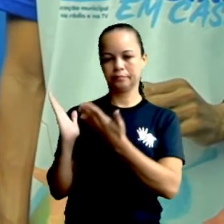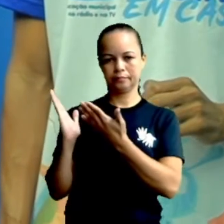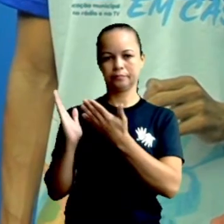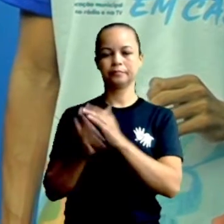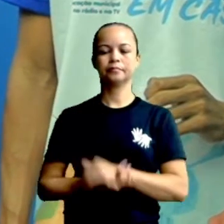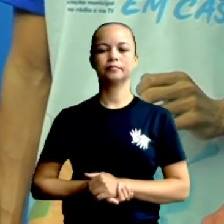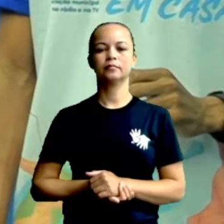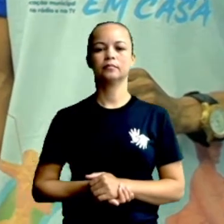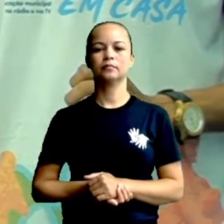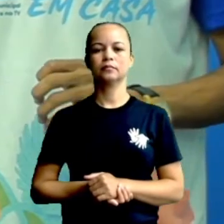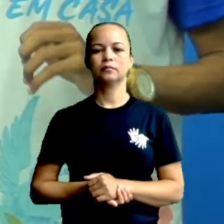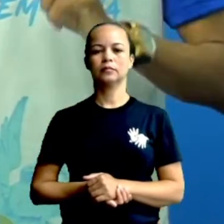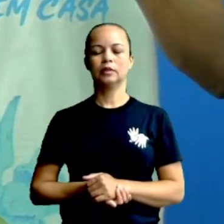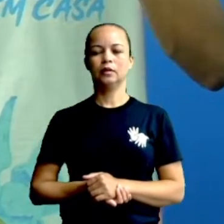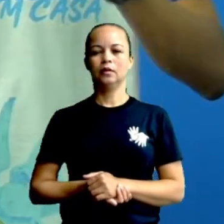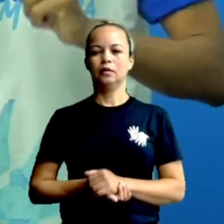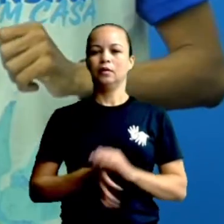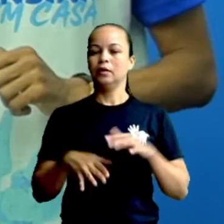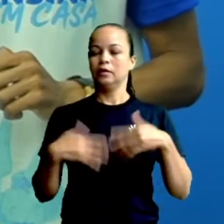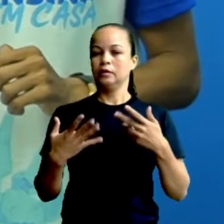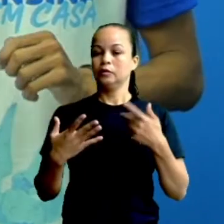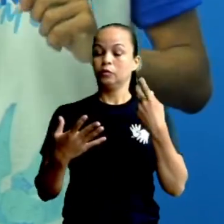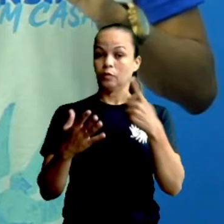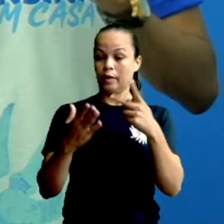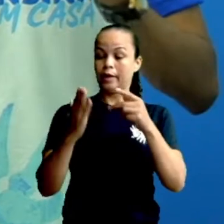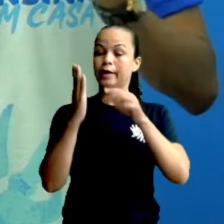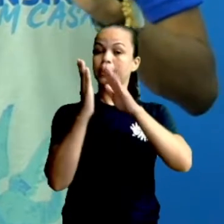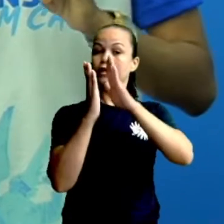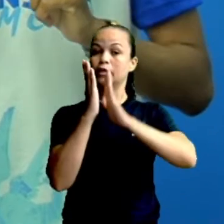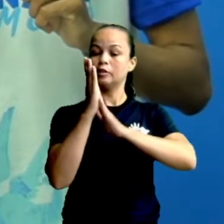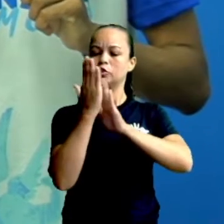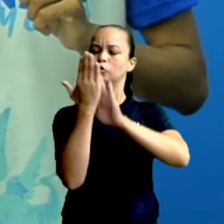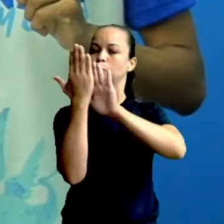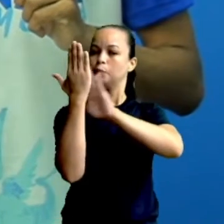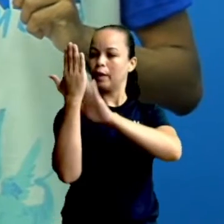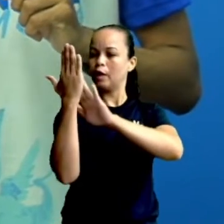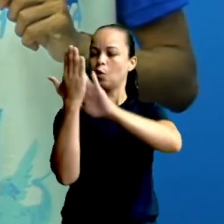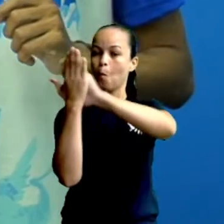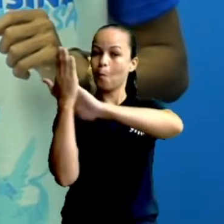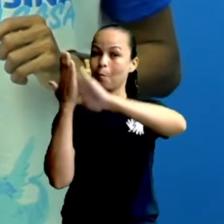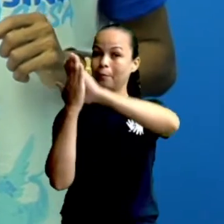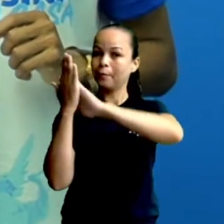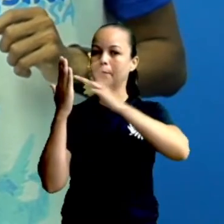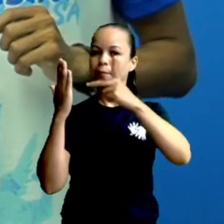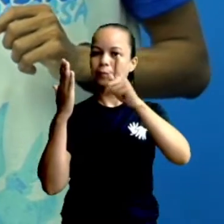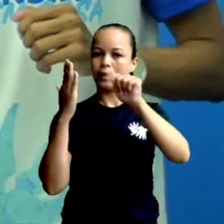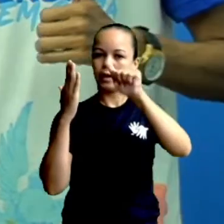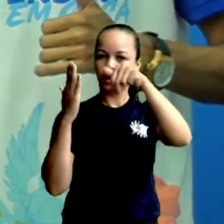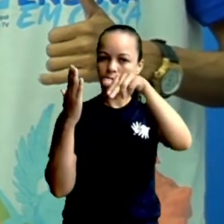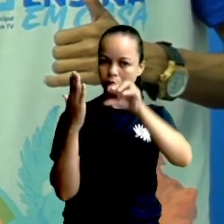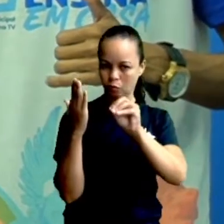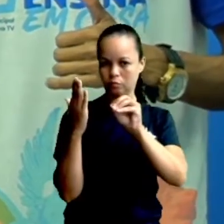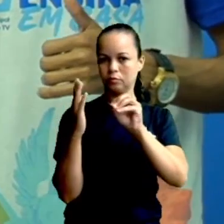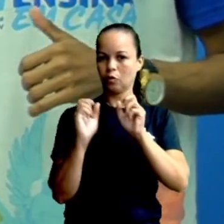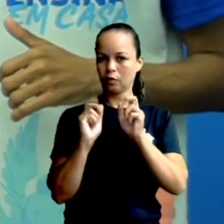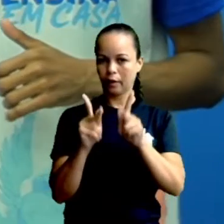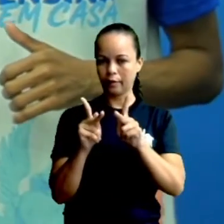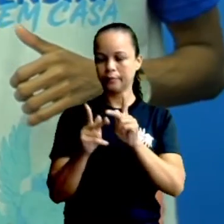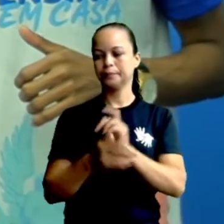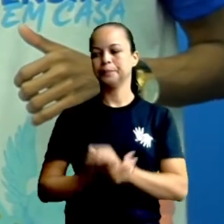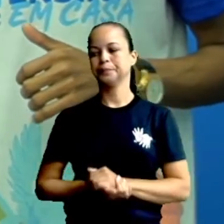virtual. Isso é espelho plano. Ok? Tranquilo até